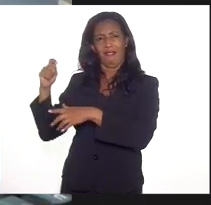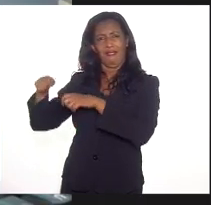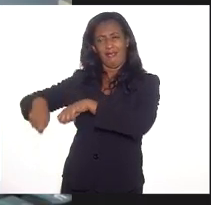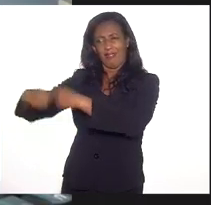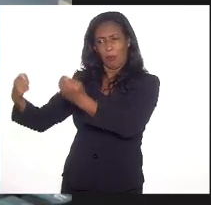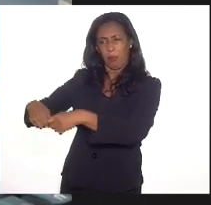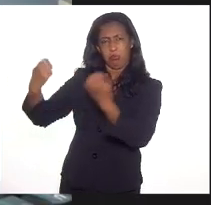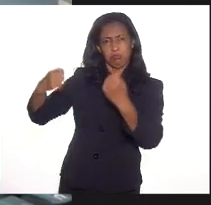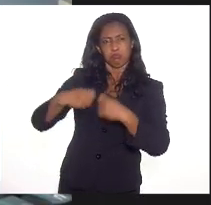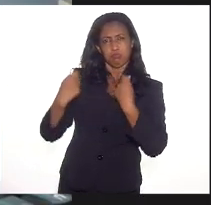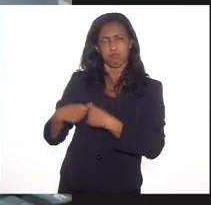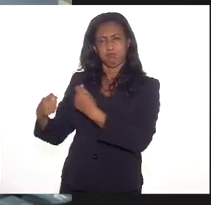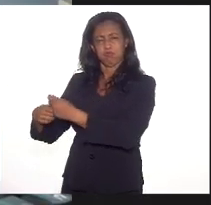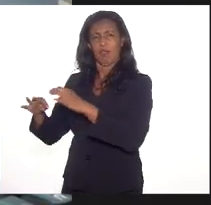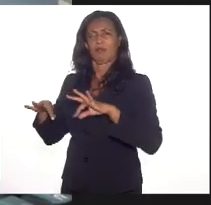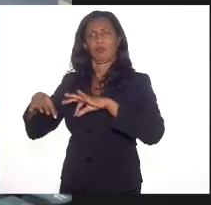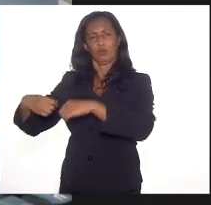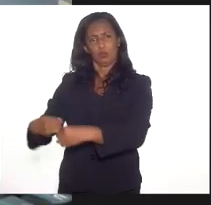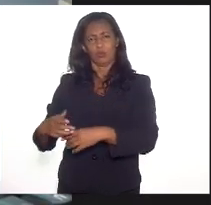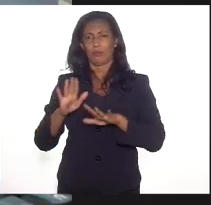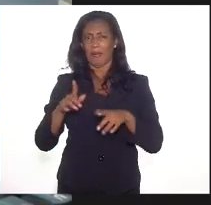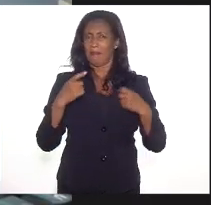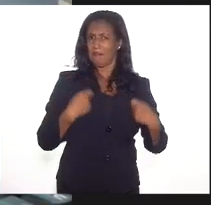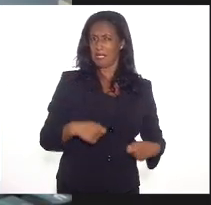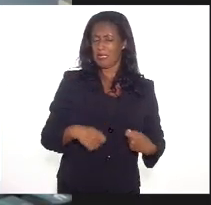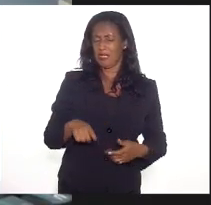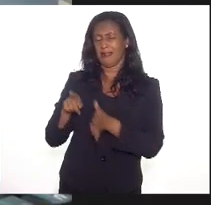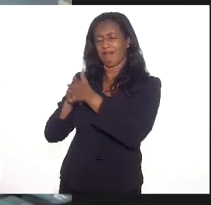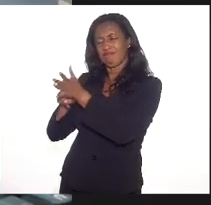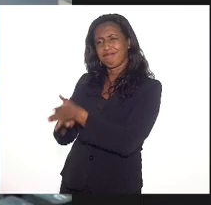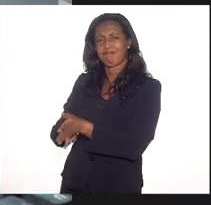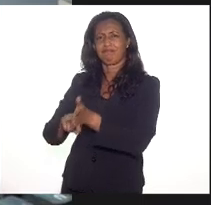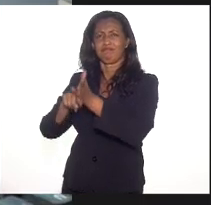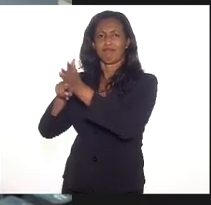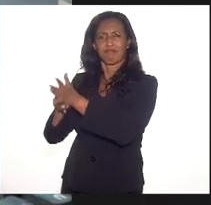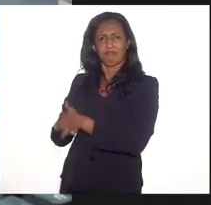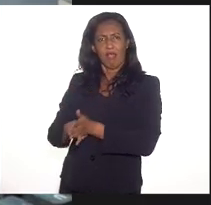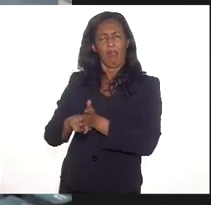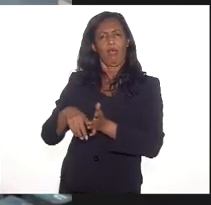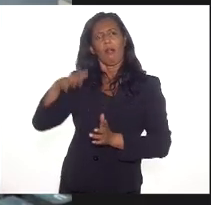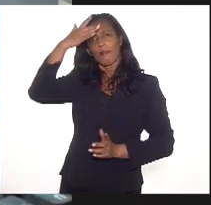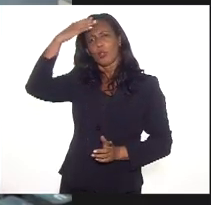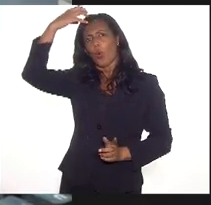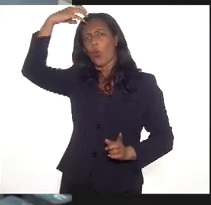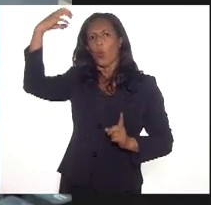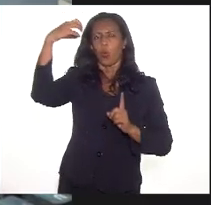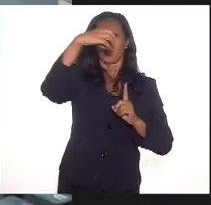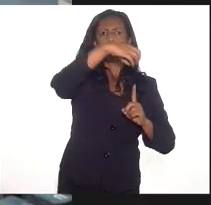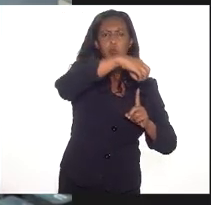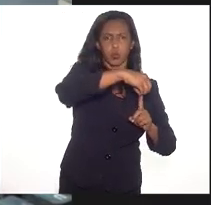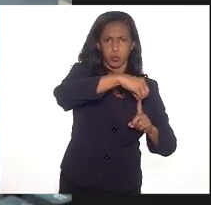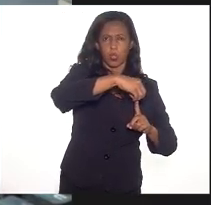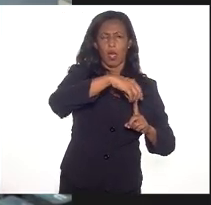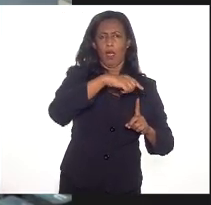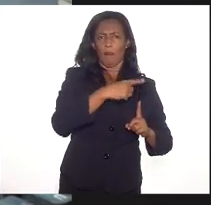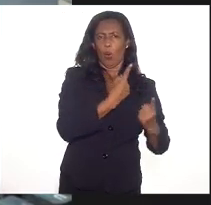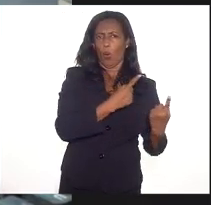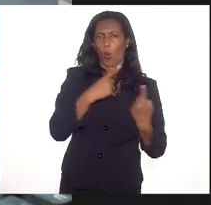não só condenável, mas precisa ter uma investigação que leve aos culpados hoje de